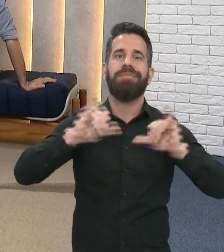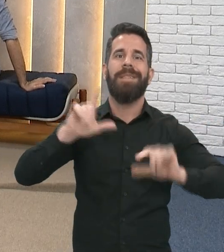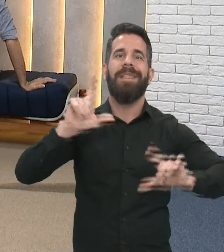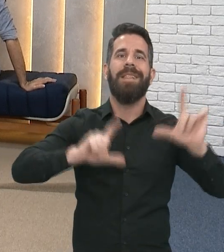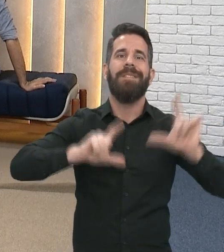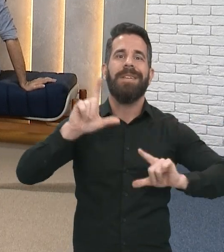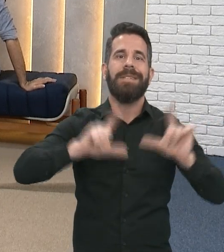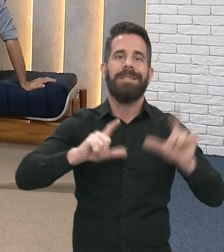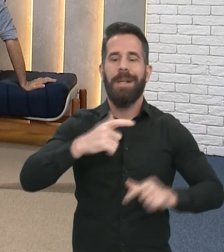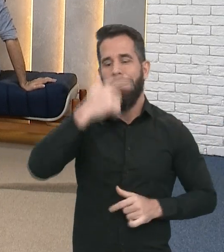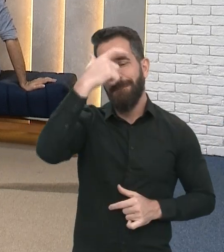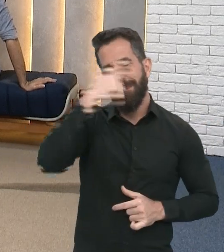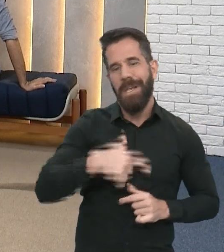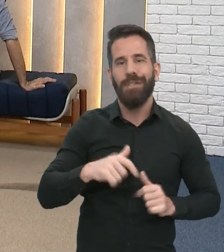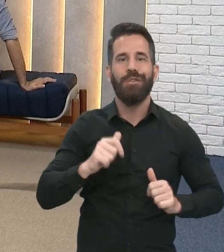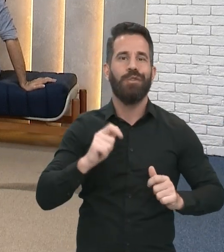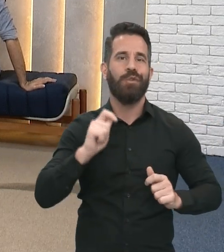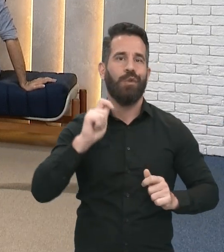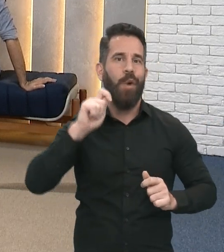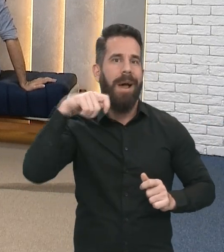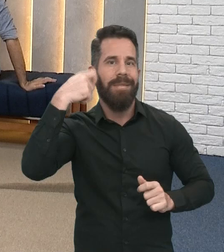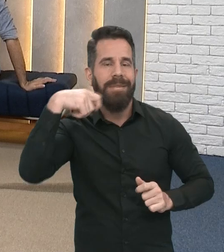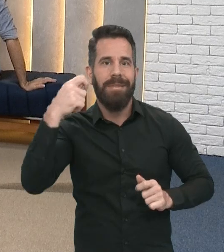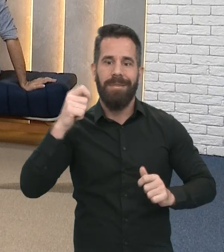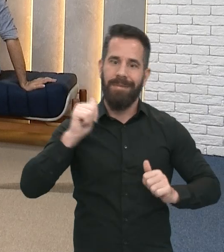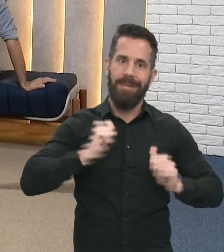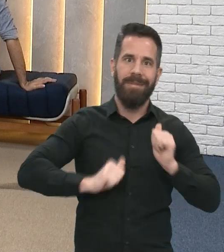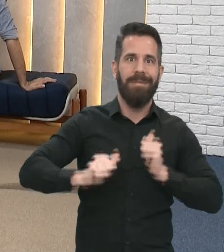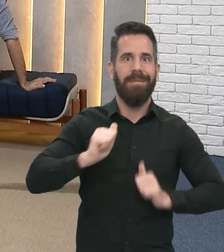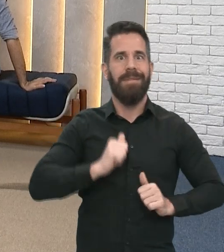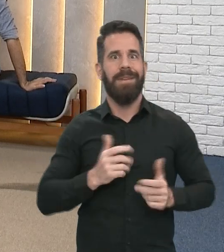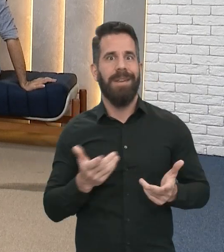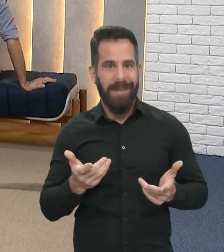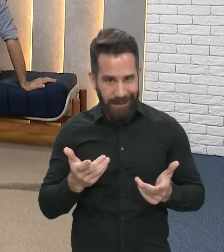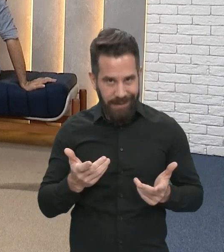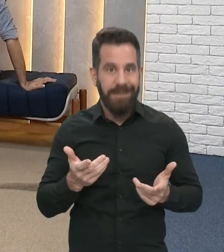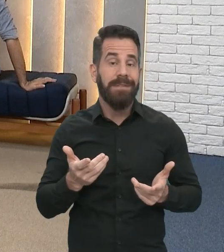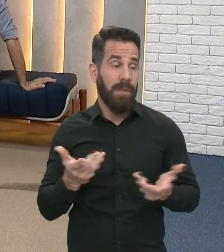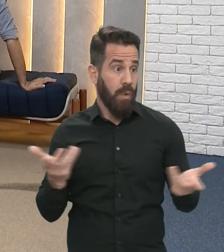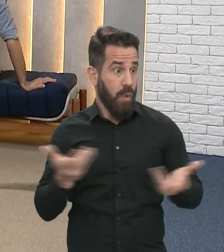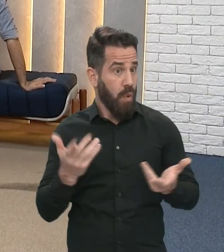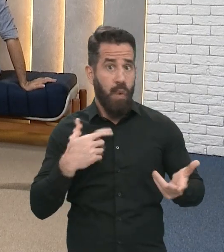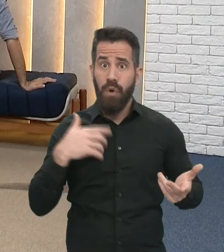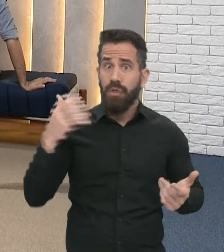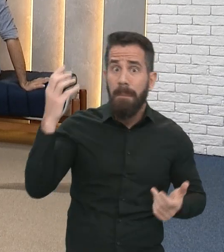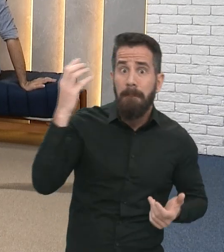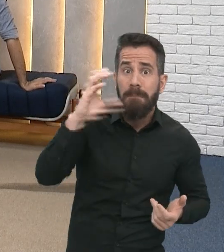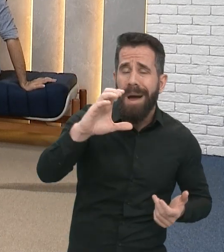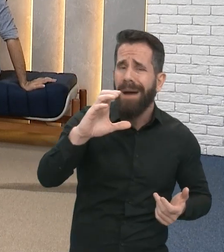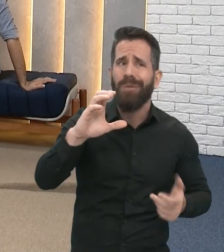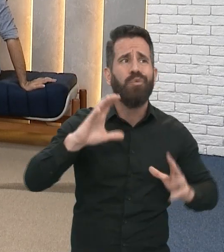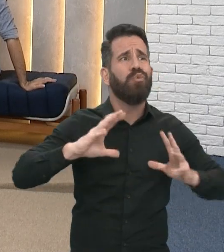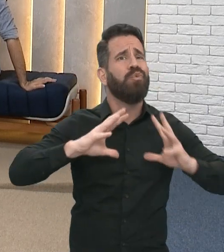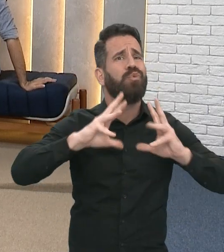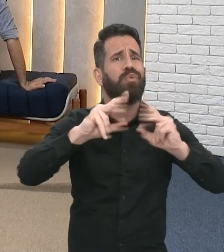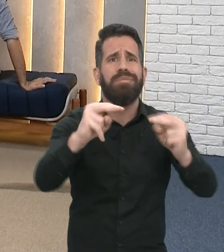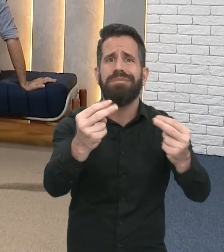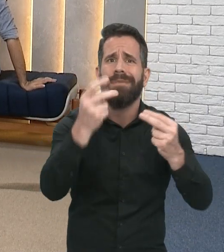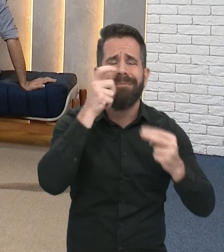desse conteúdo também era muito menor, né? Hoje em dia, quando você posta, todo mundo está vendo. Claro que